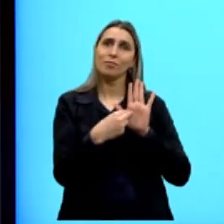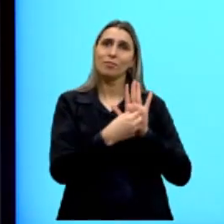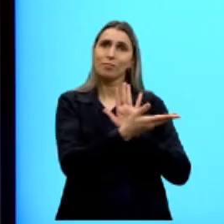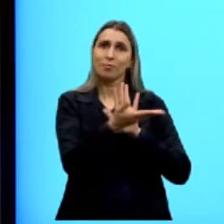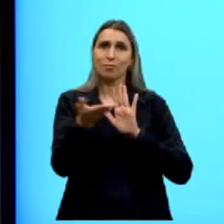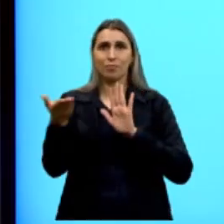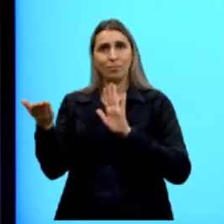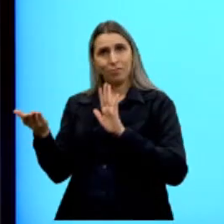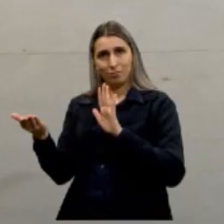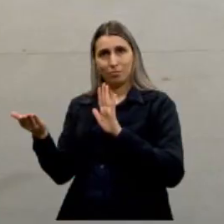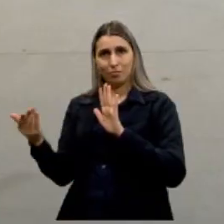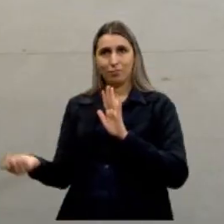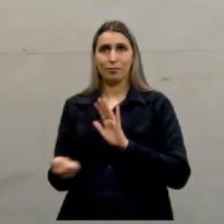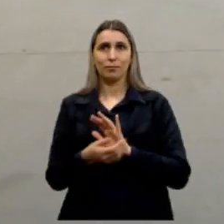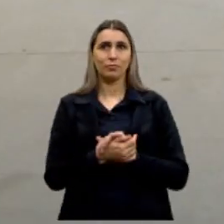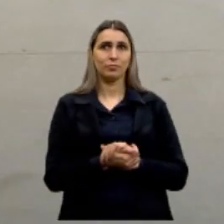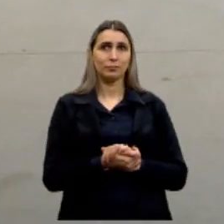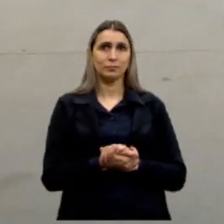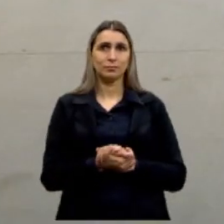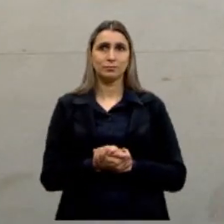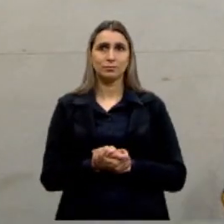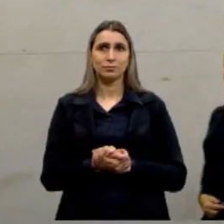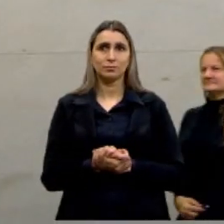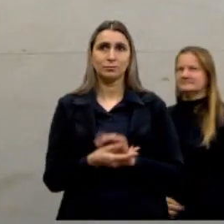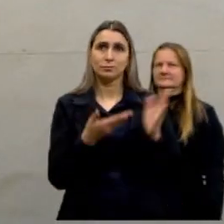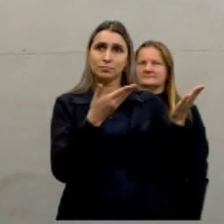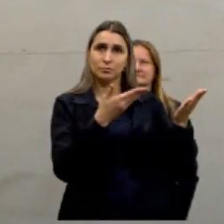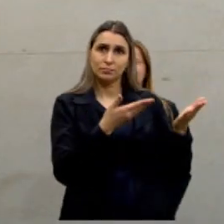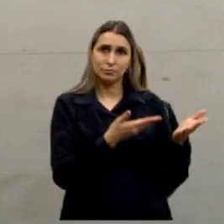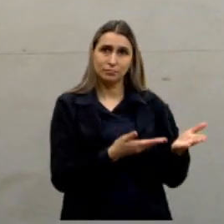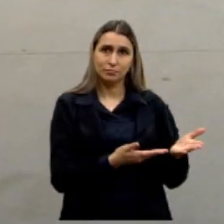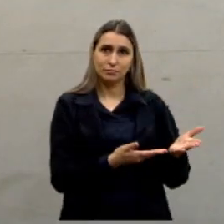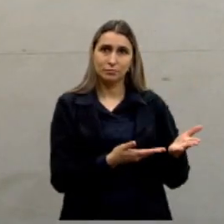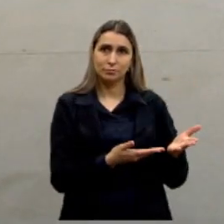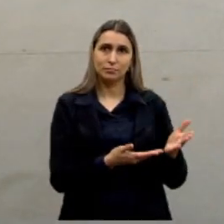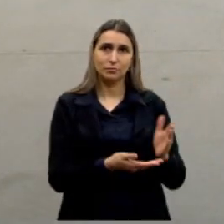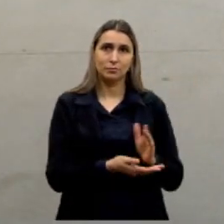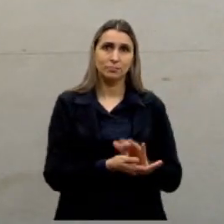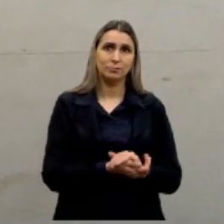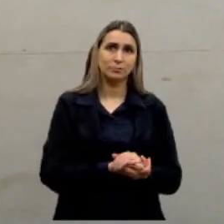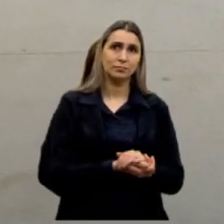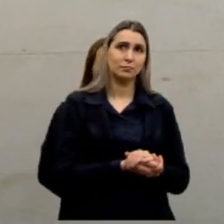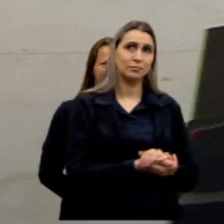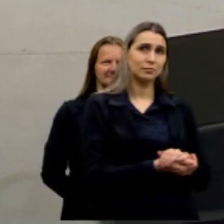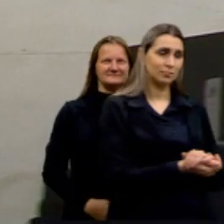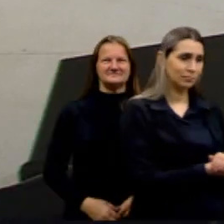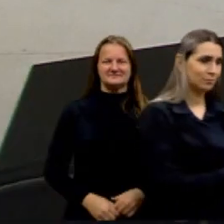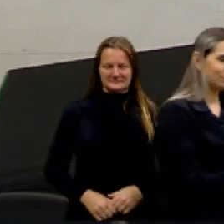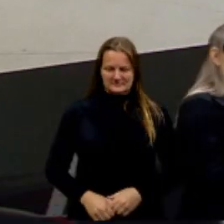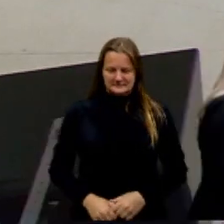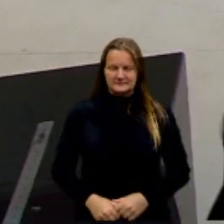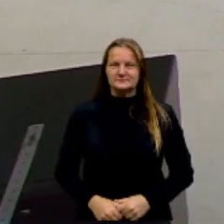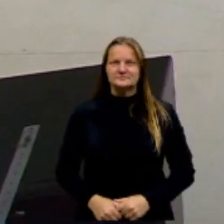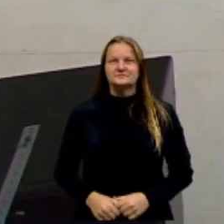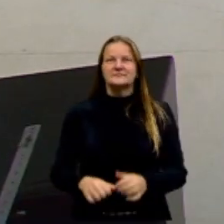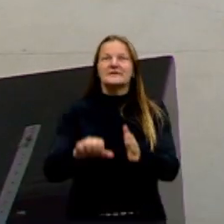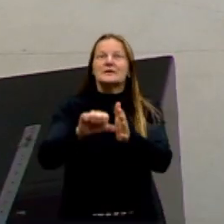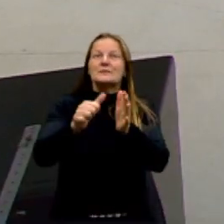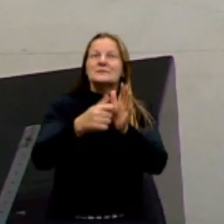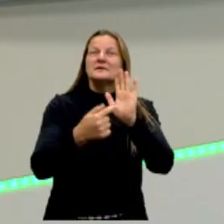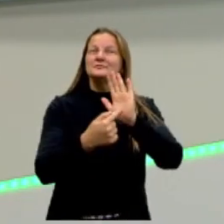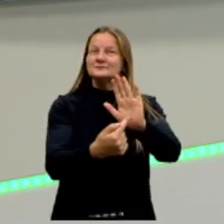aqui para vocês verem a aqui eu estou com o primeiro